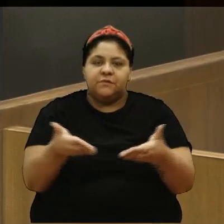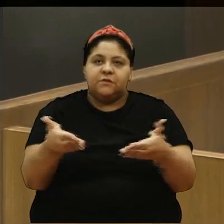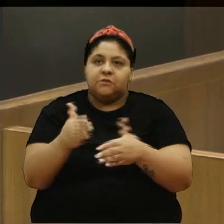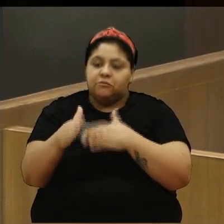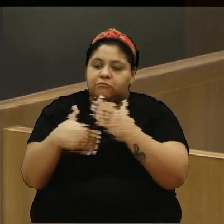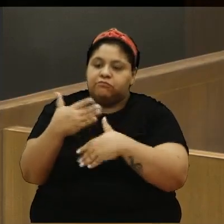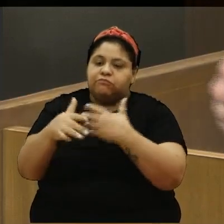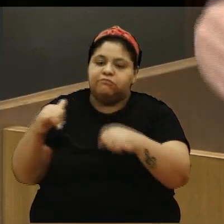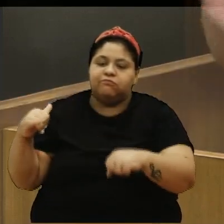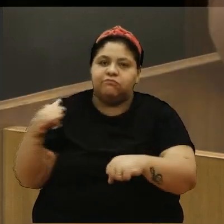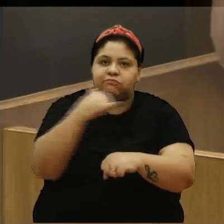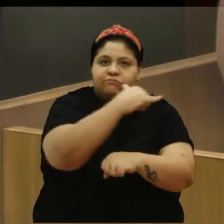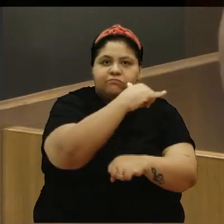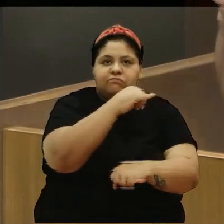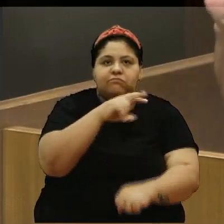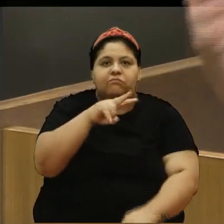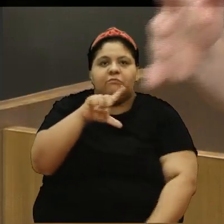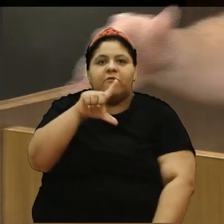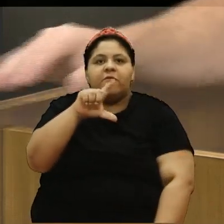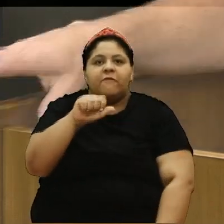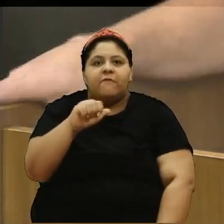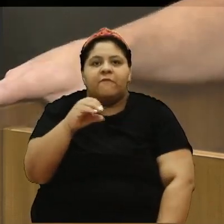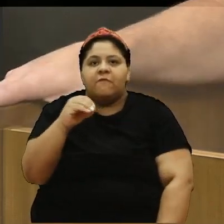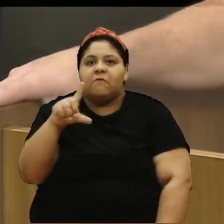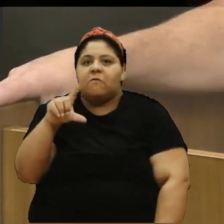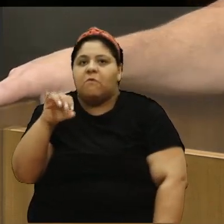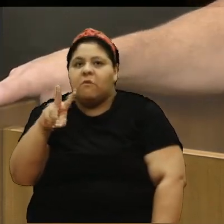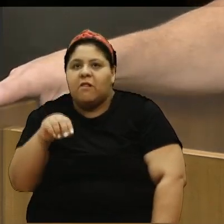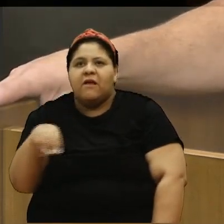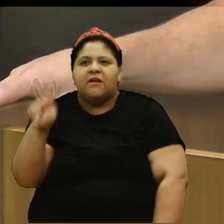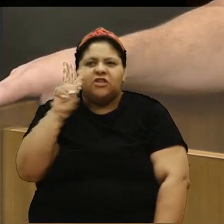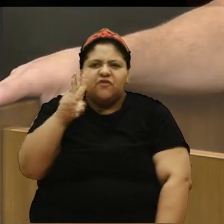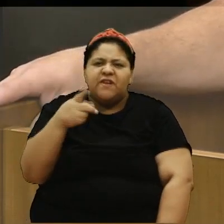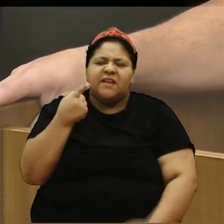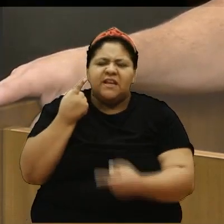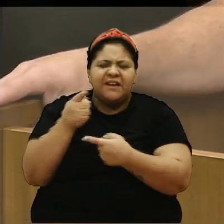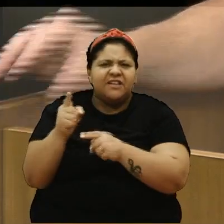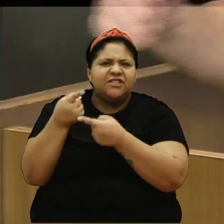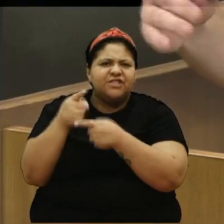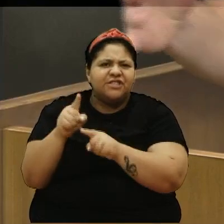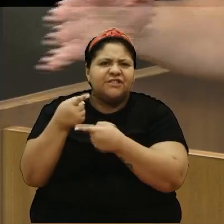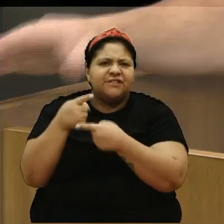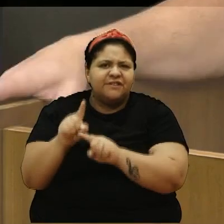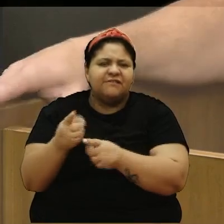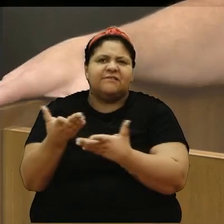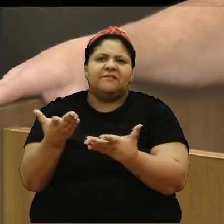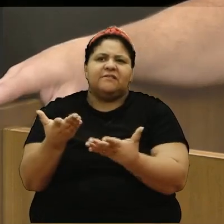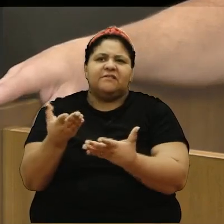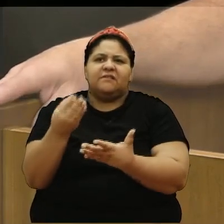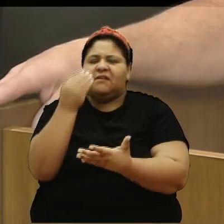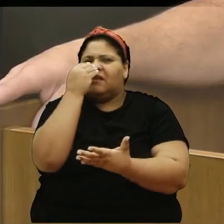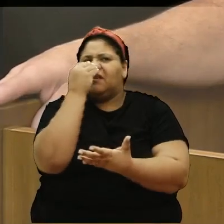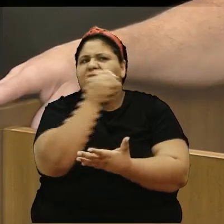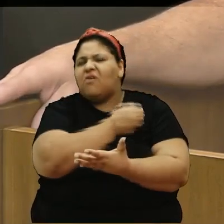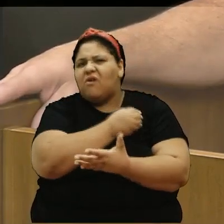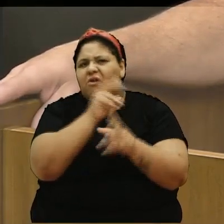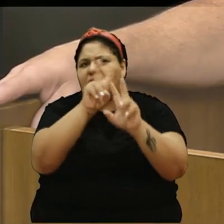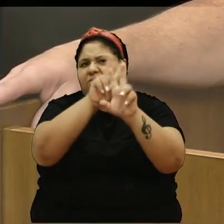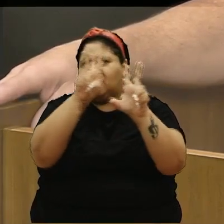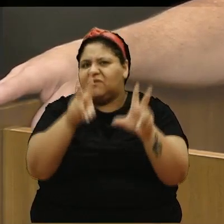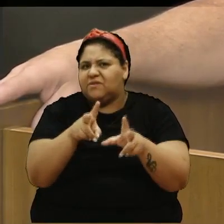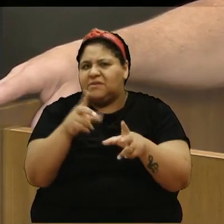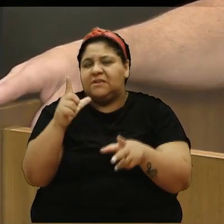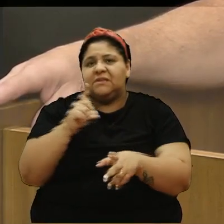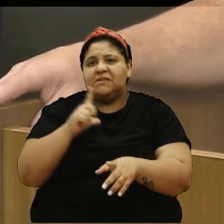avançar no aeroporto de Vila Oliva, que a gente vê tanta crítica e tanto desdenho, né, dá para dizer assim, de quando se tem